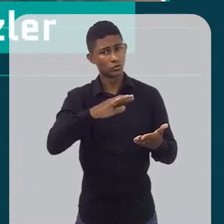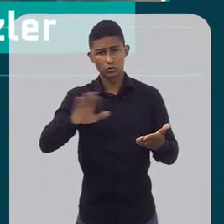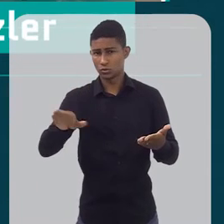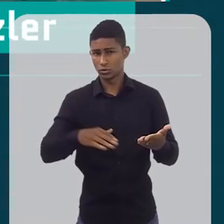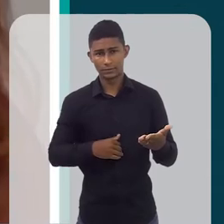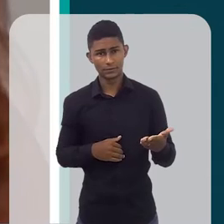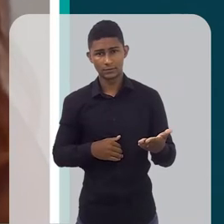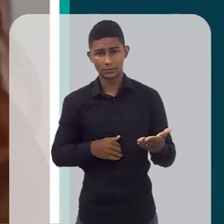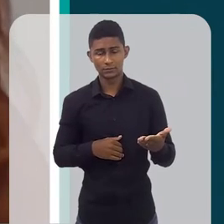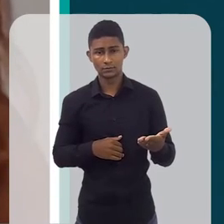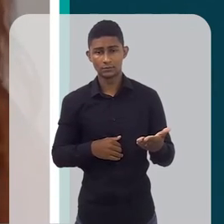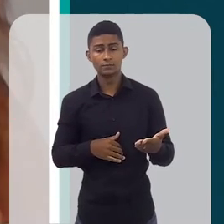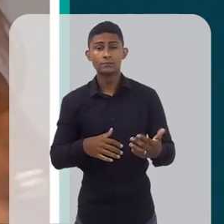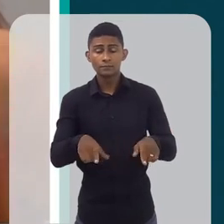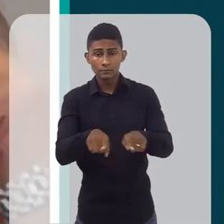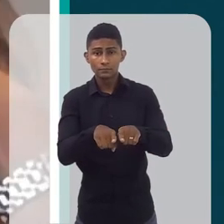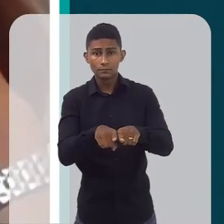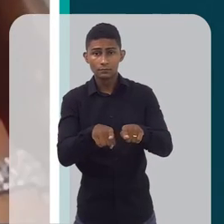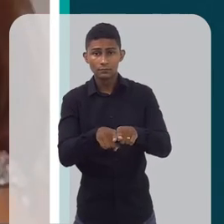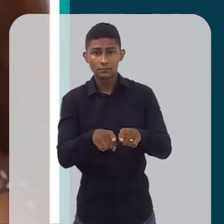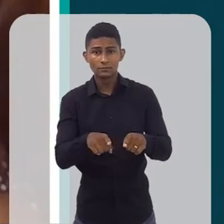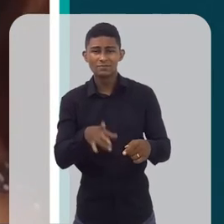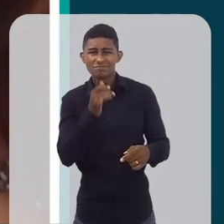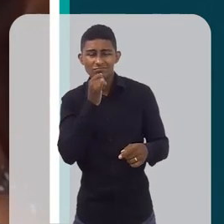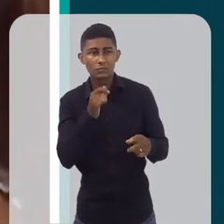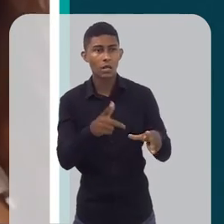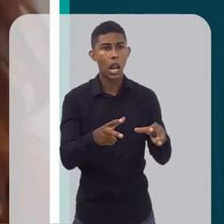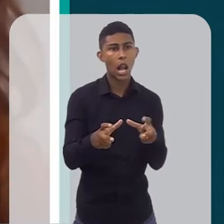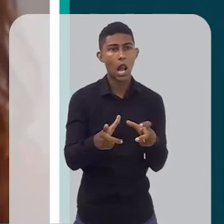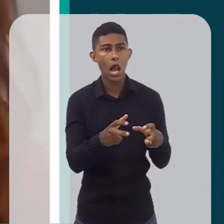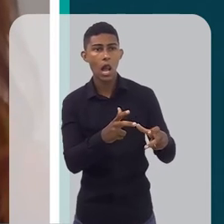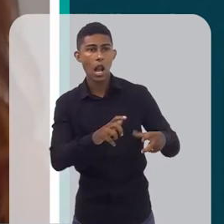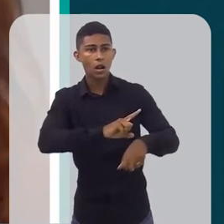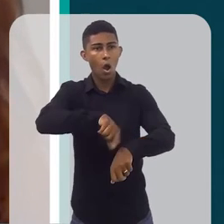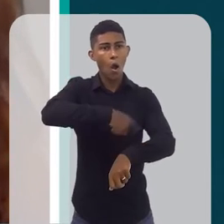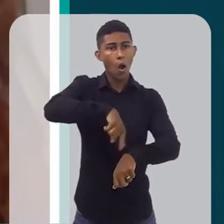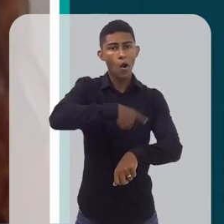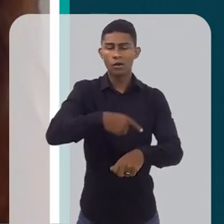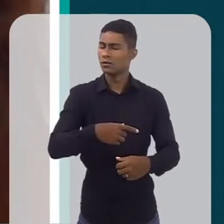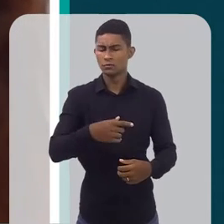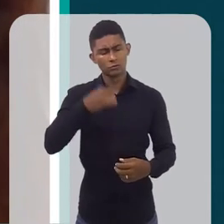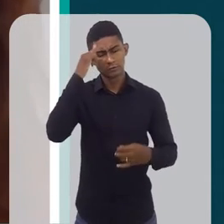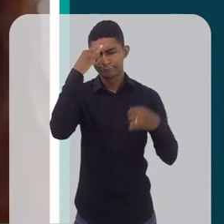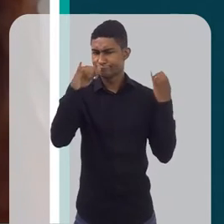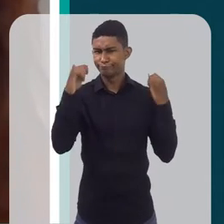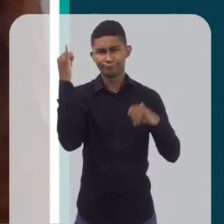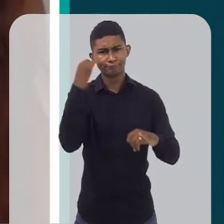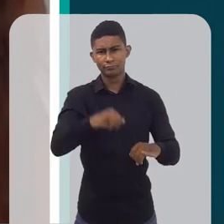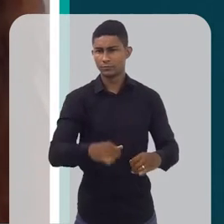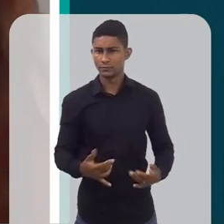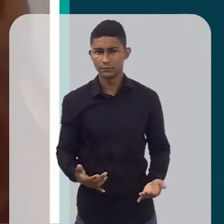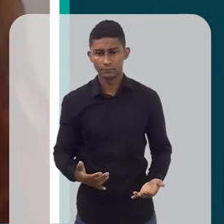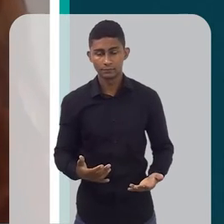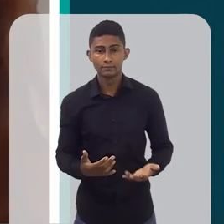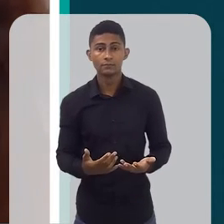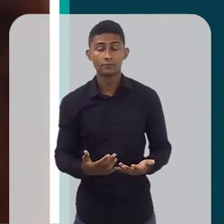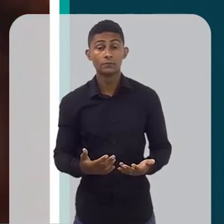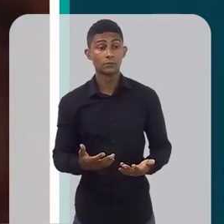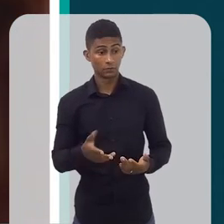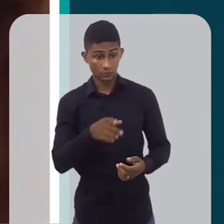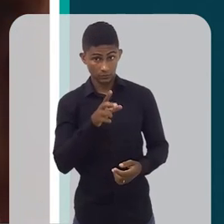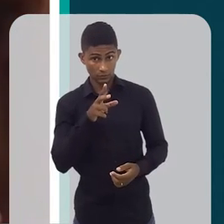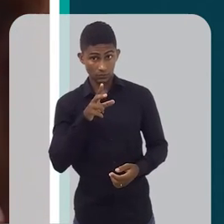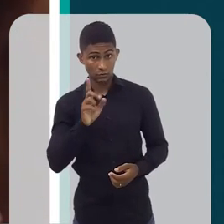E diminuir esse tempo que fica em videogame e tudo. Melhorando o estilo de vida, a